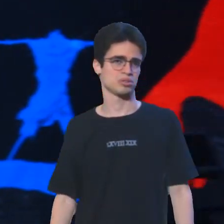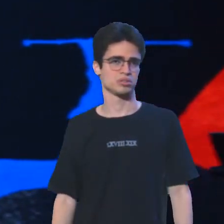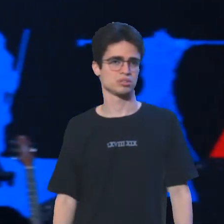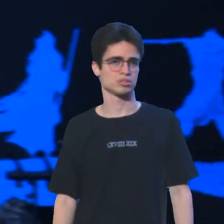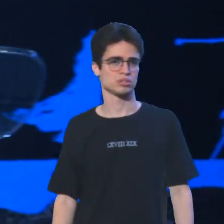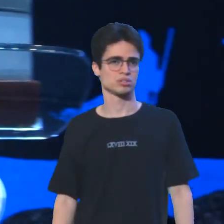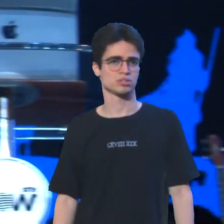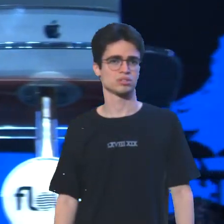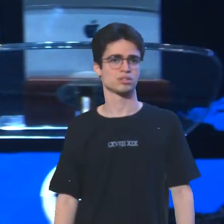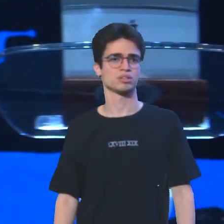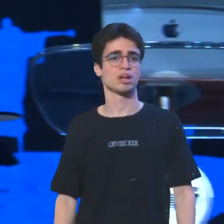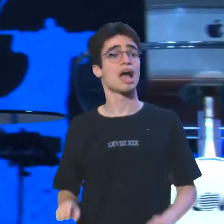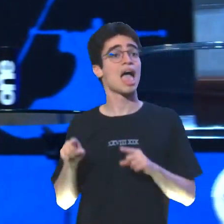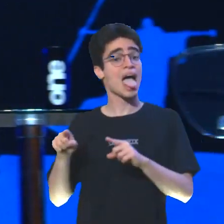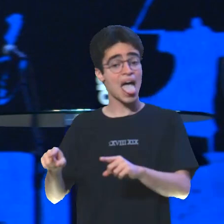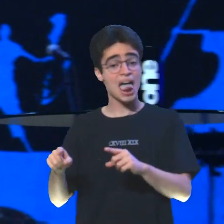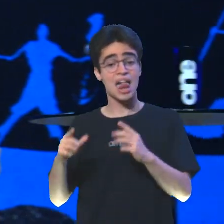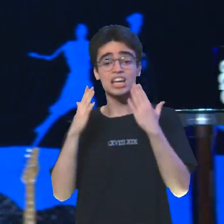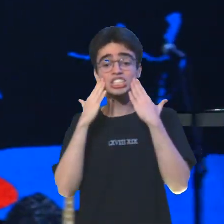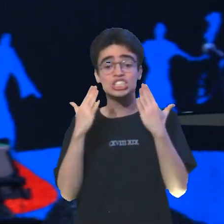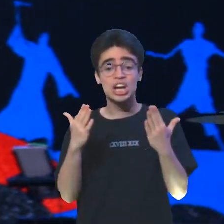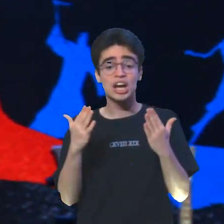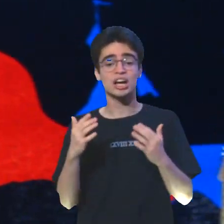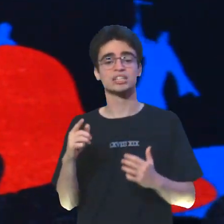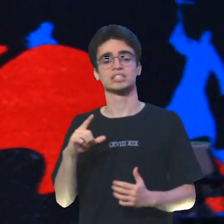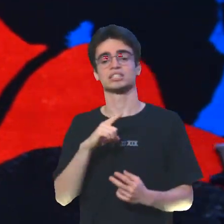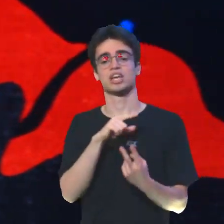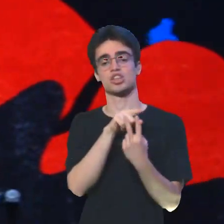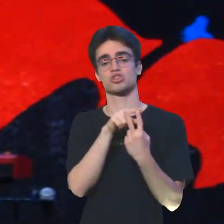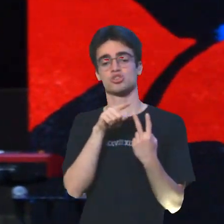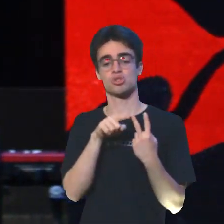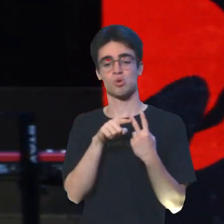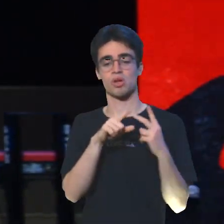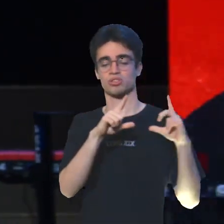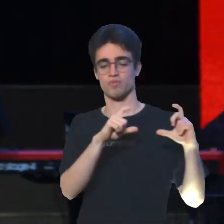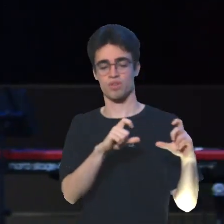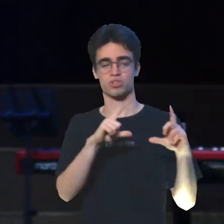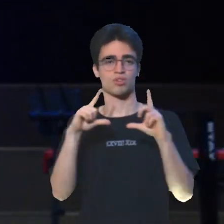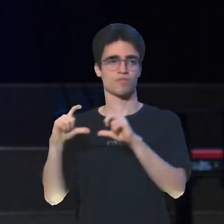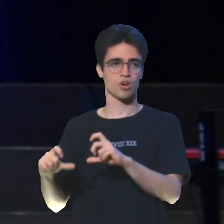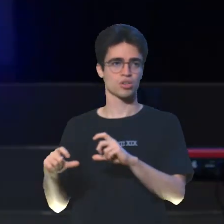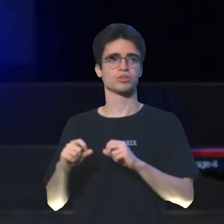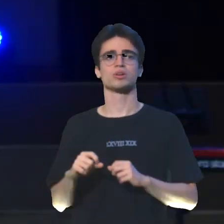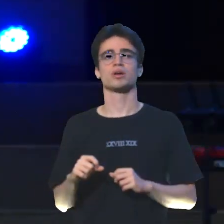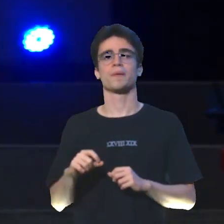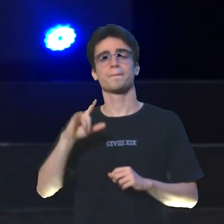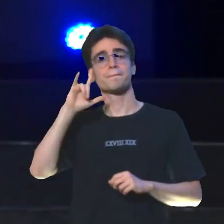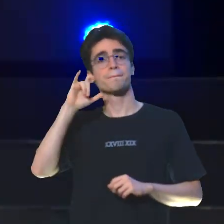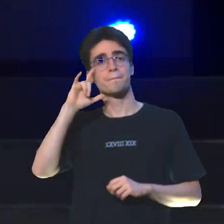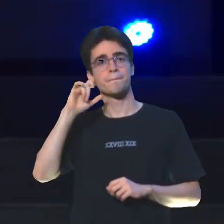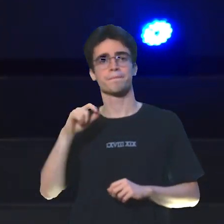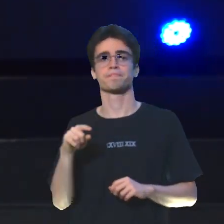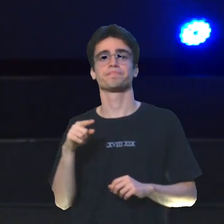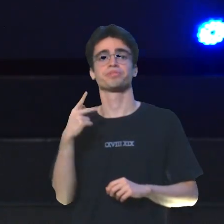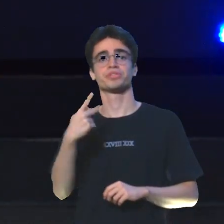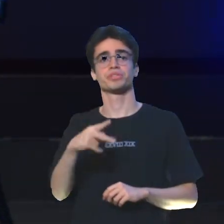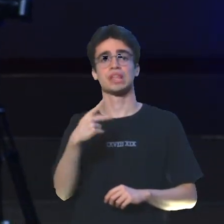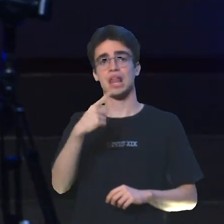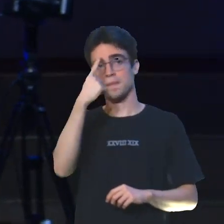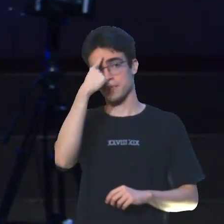Então ela tinha diante dela, ela tinha 2 fotos no Instagram. E diante dela, diante do perfil